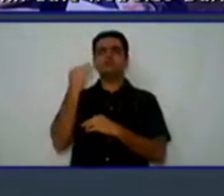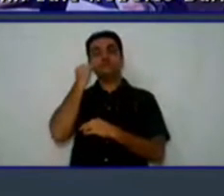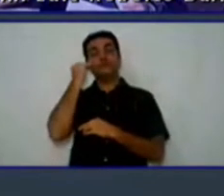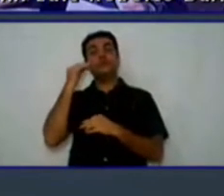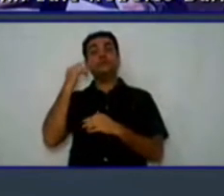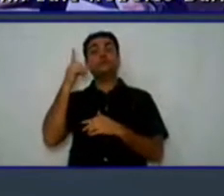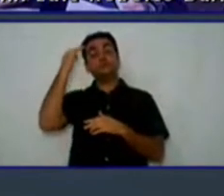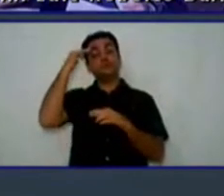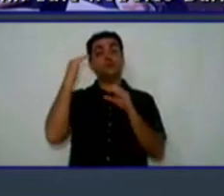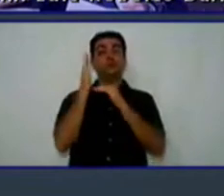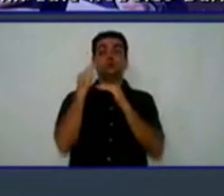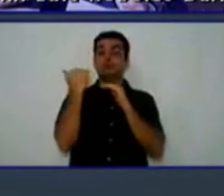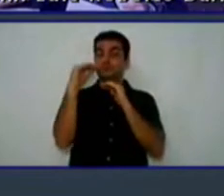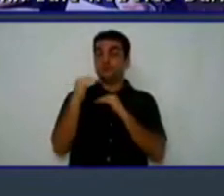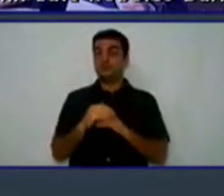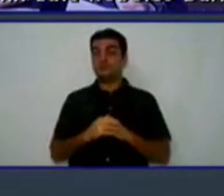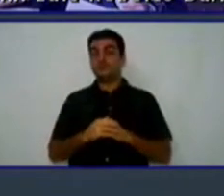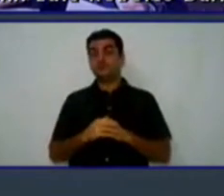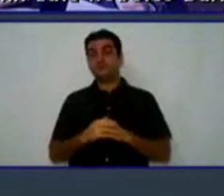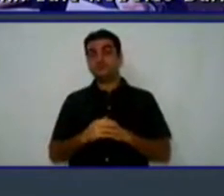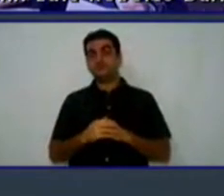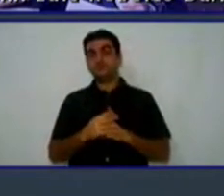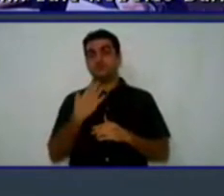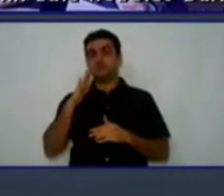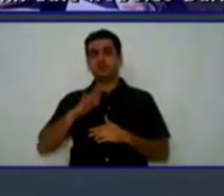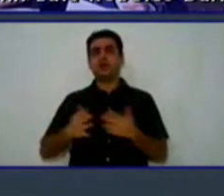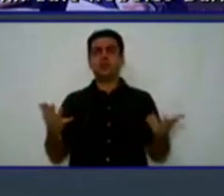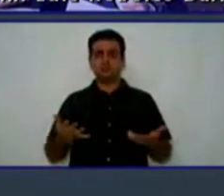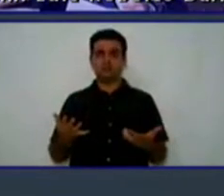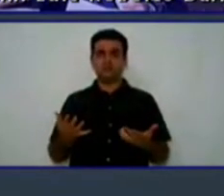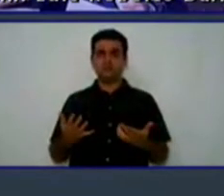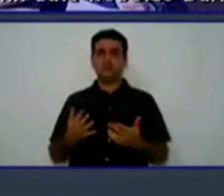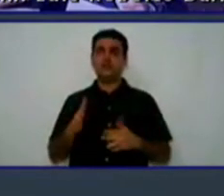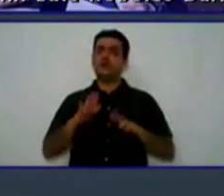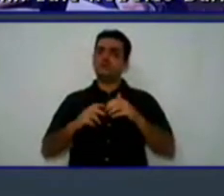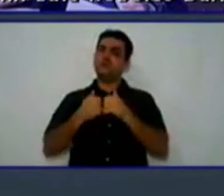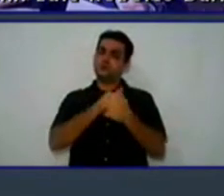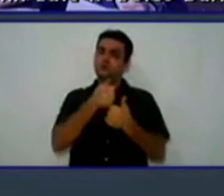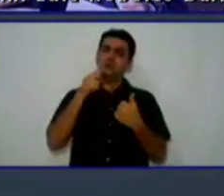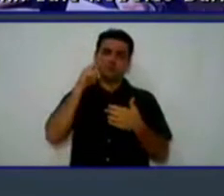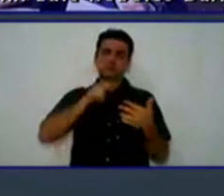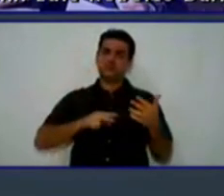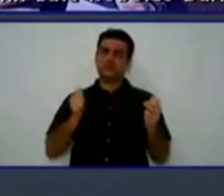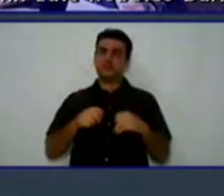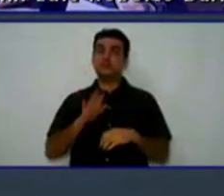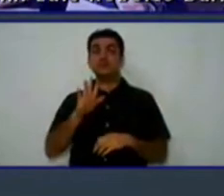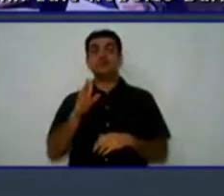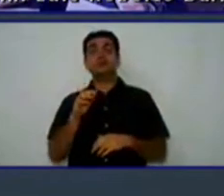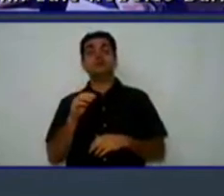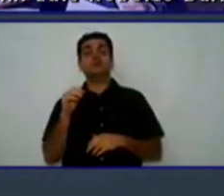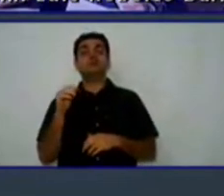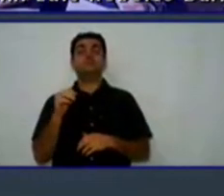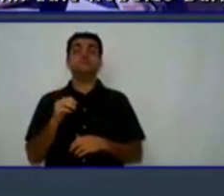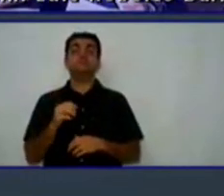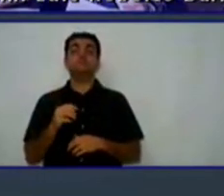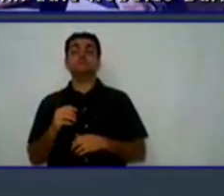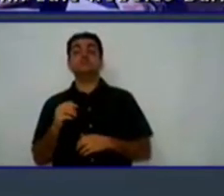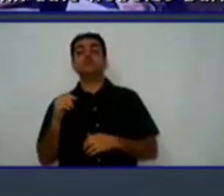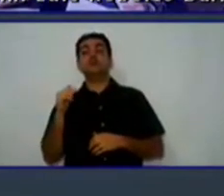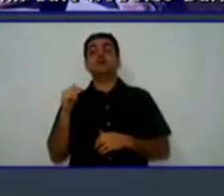mais um memorial no final da tarde de hoje, que pode ser acompanhado por Vossas Excelências. Mas o fato é o seguinte,